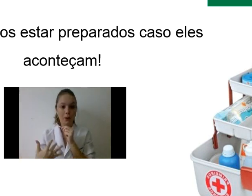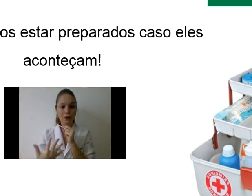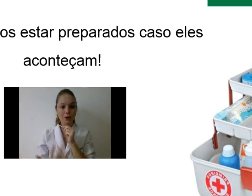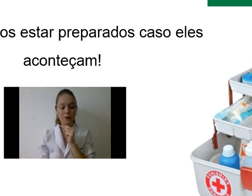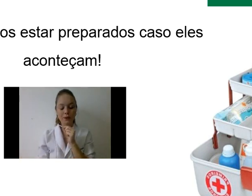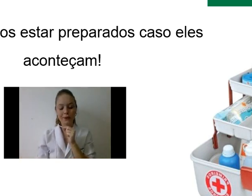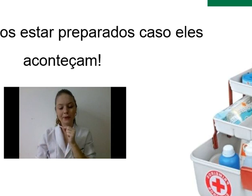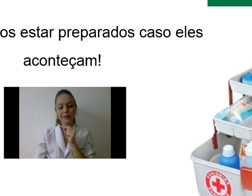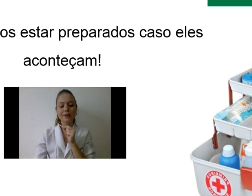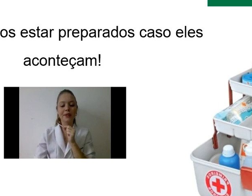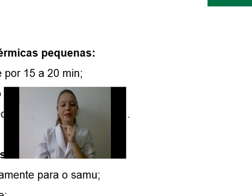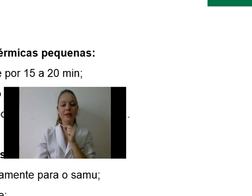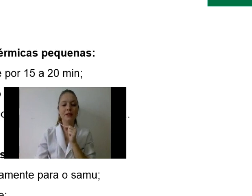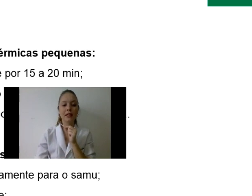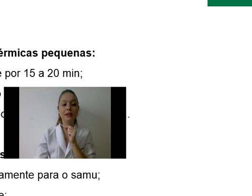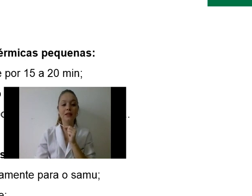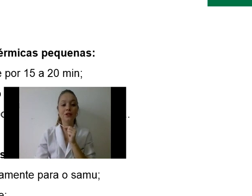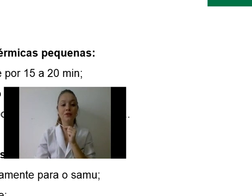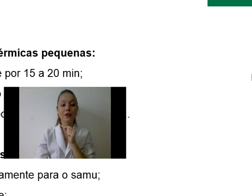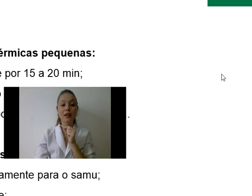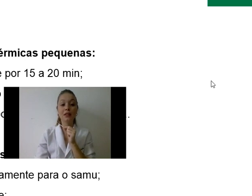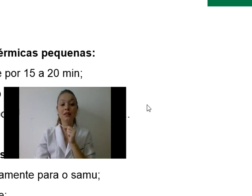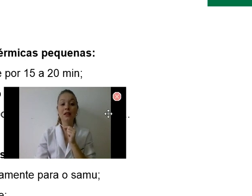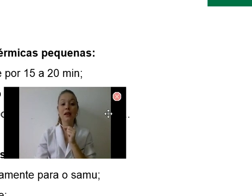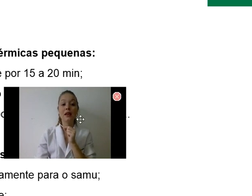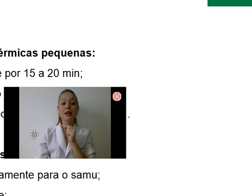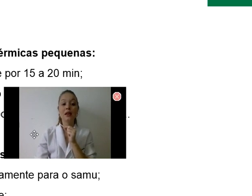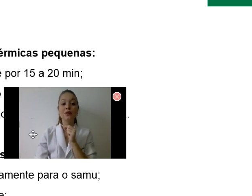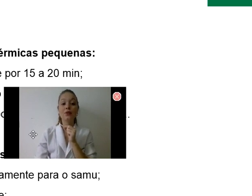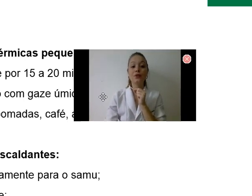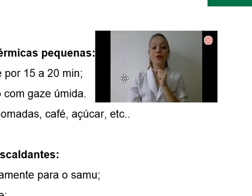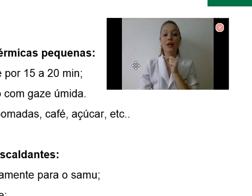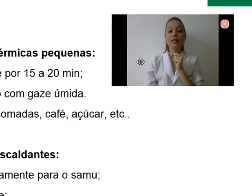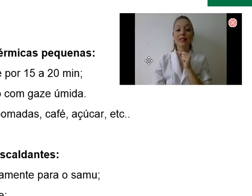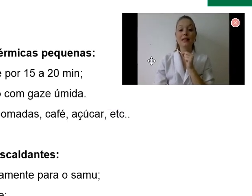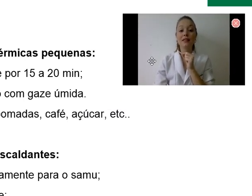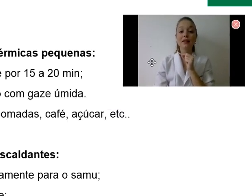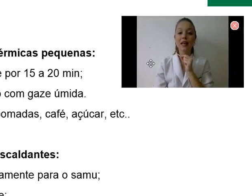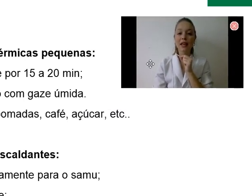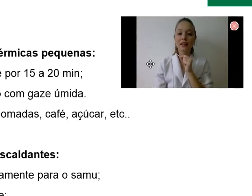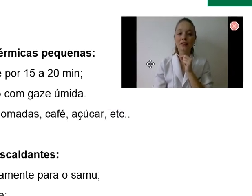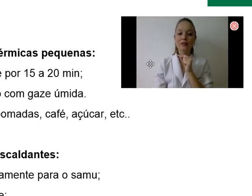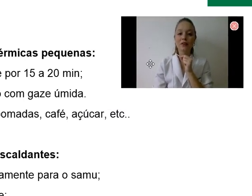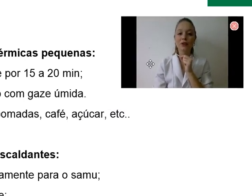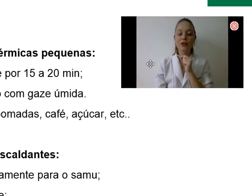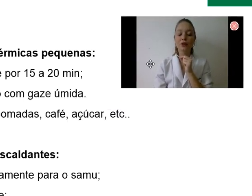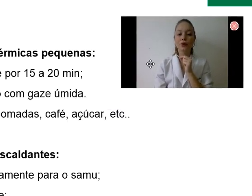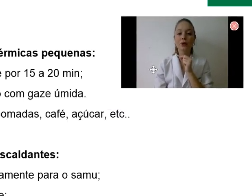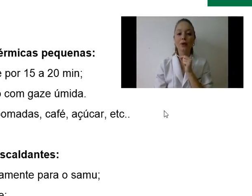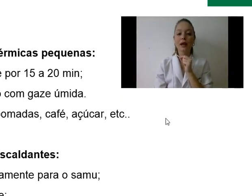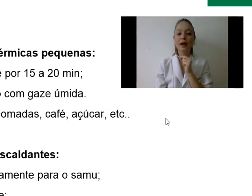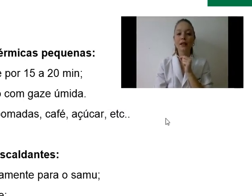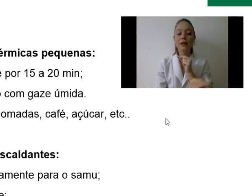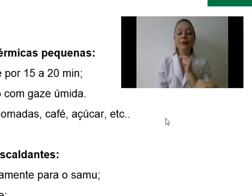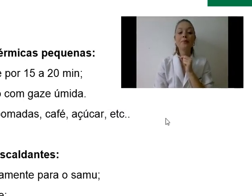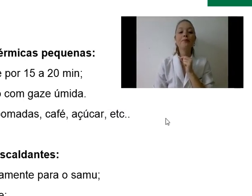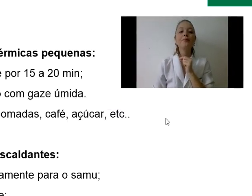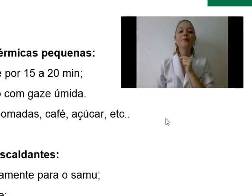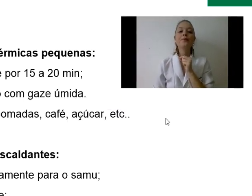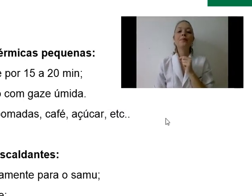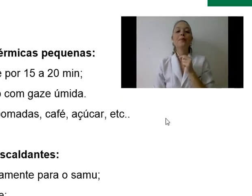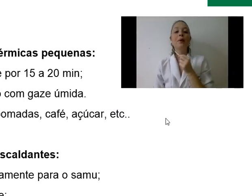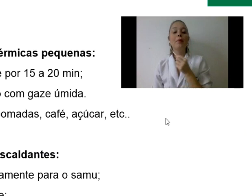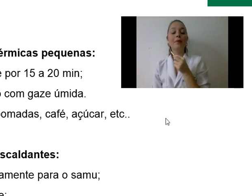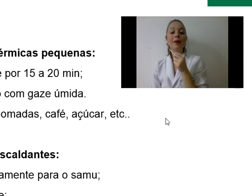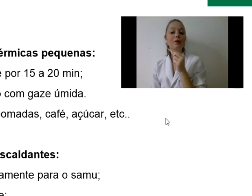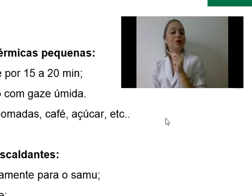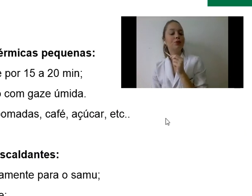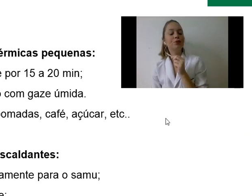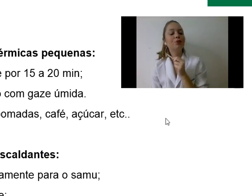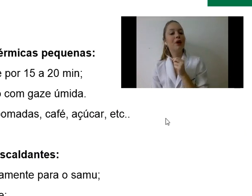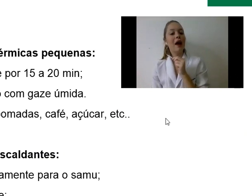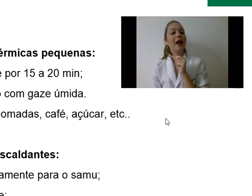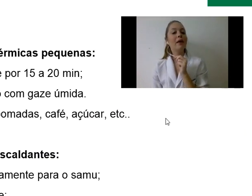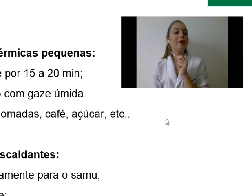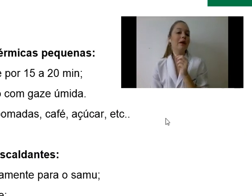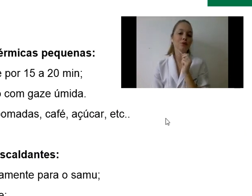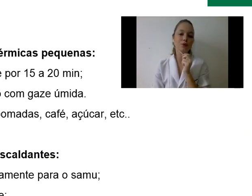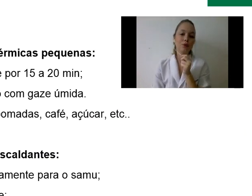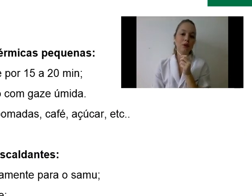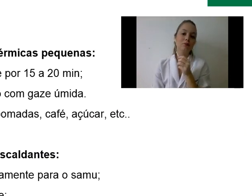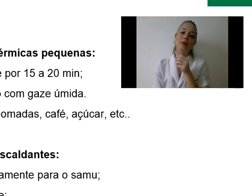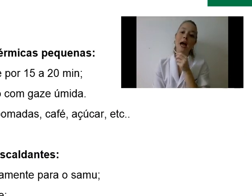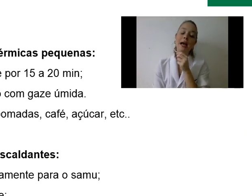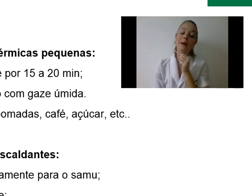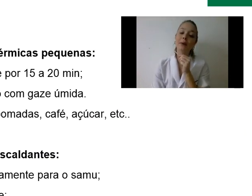intercorrências que pode acontecer com essa criança, né? Nos diferentes acidentes. Então, deixa eu colocar aqui. Primeiro de tudo é